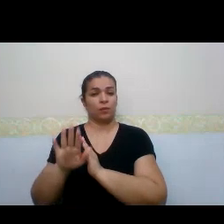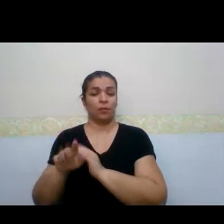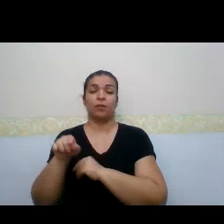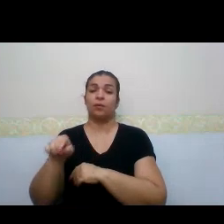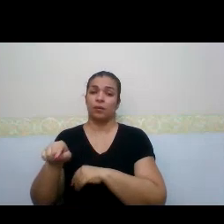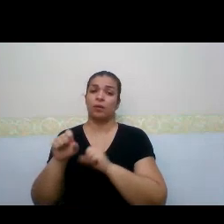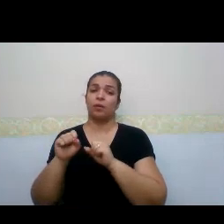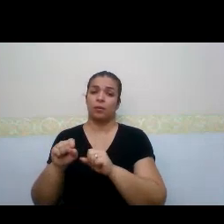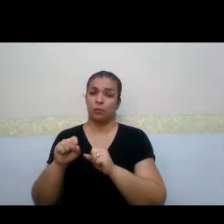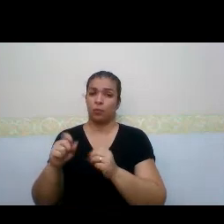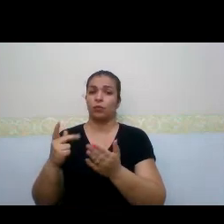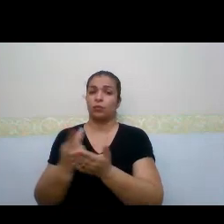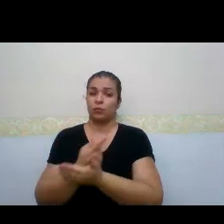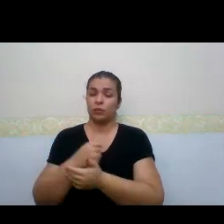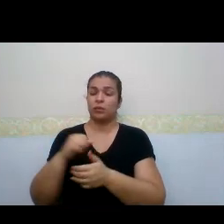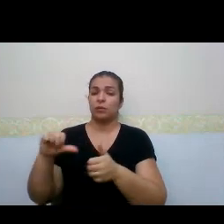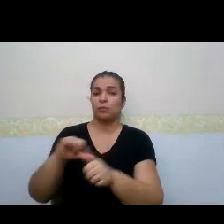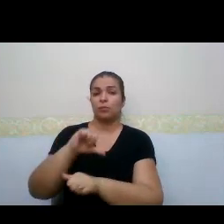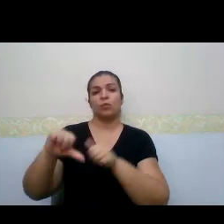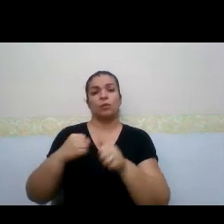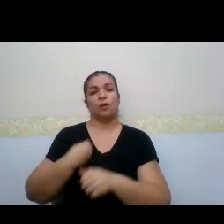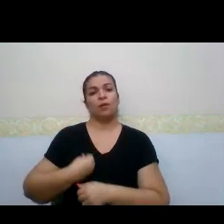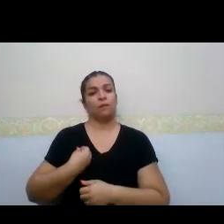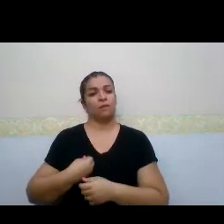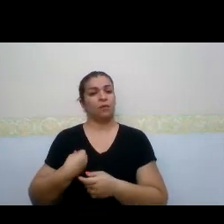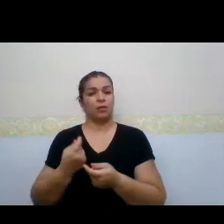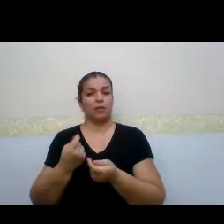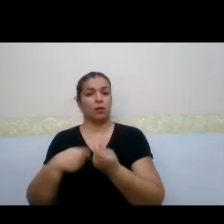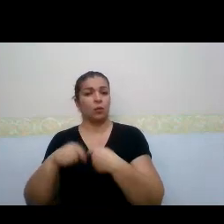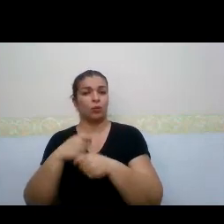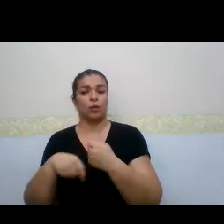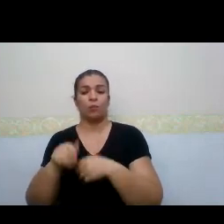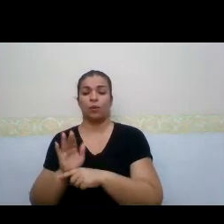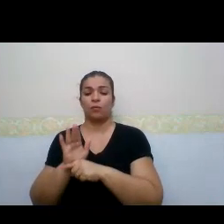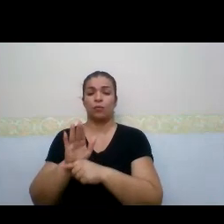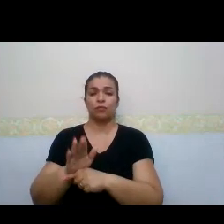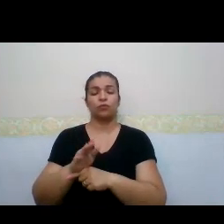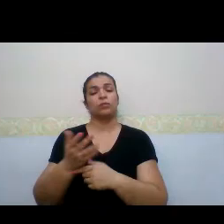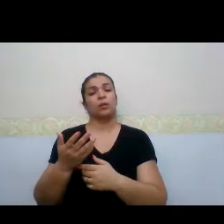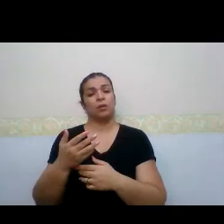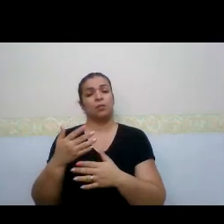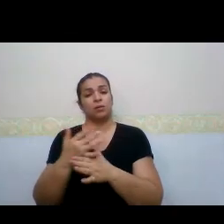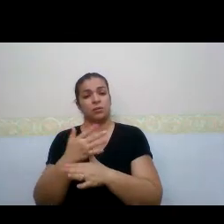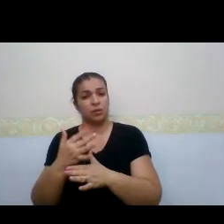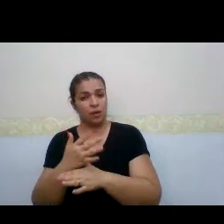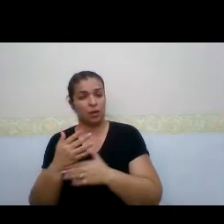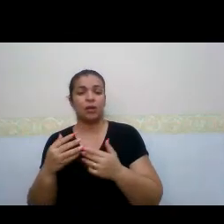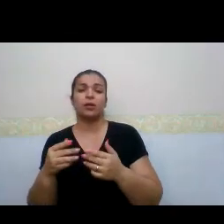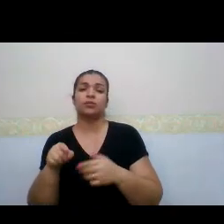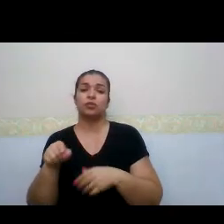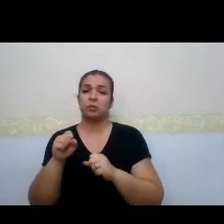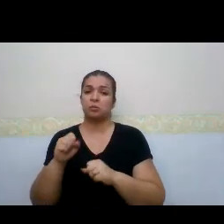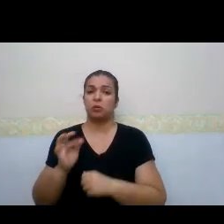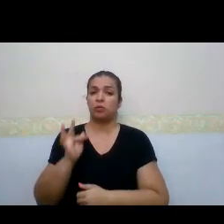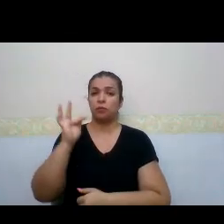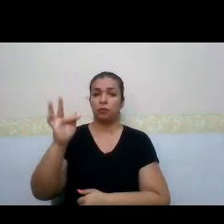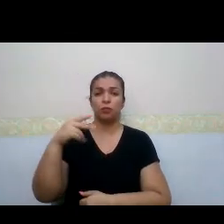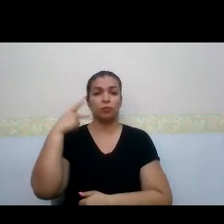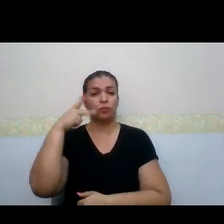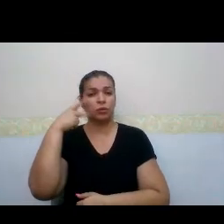modificar a realidade econômica de uma cidade, se tornando um político, se tornando um empreendedor,